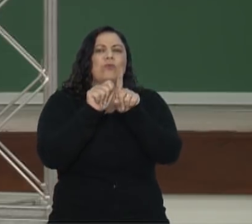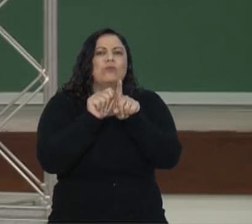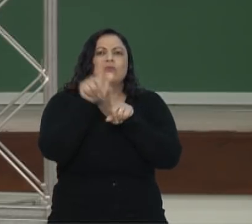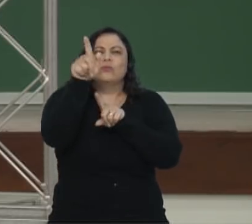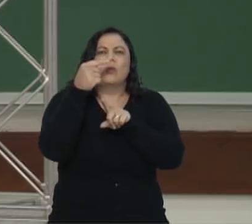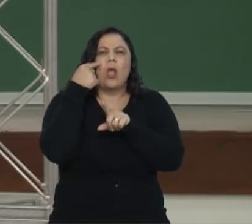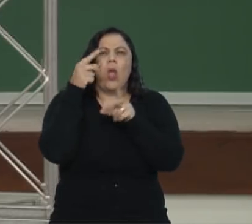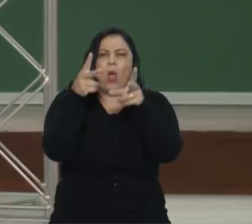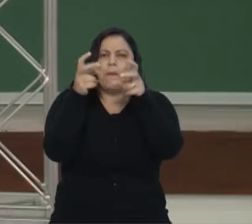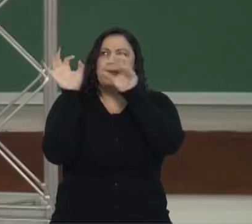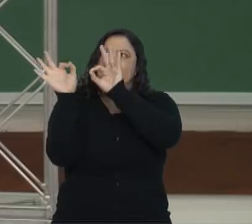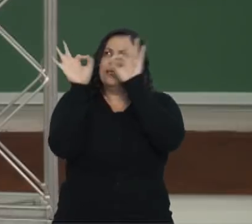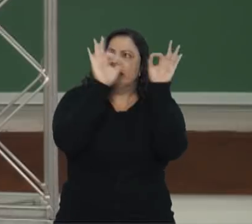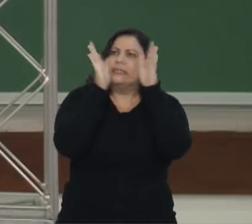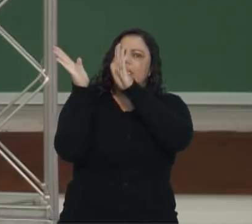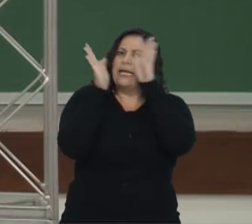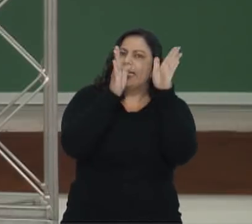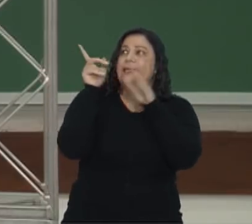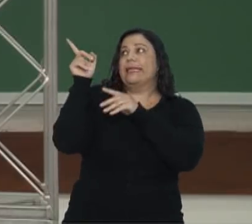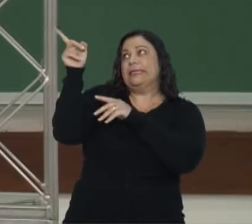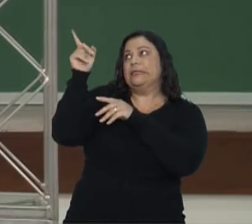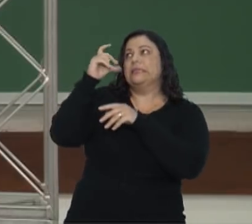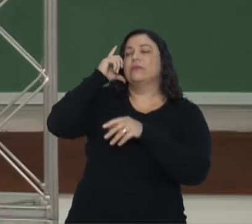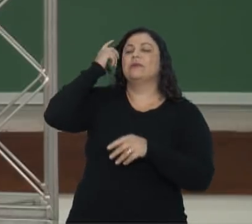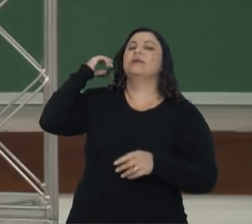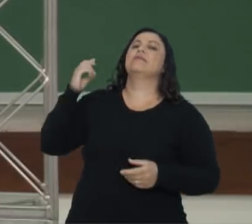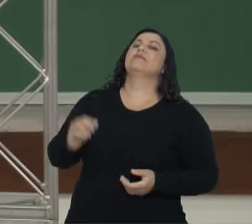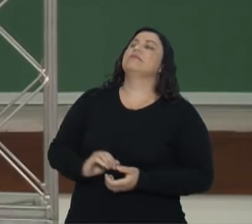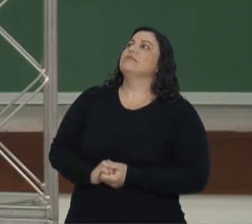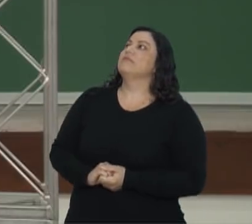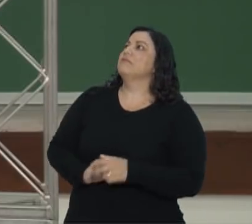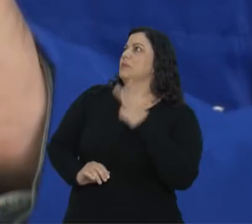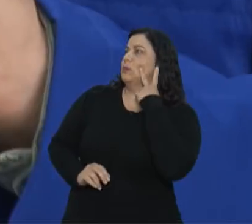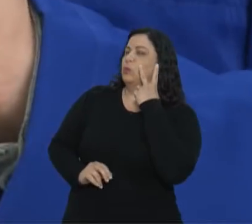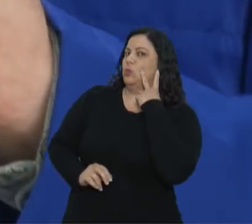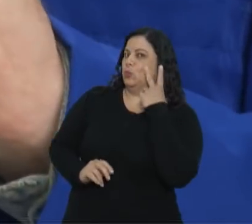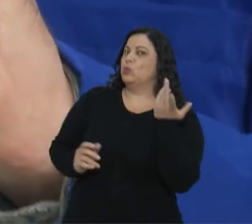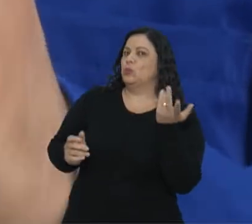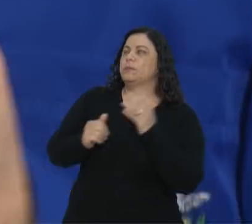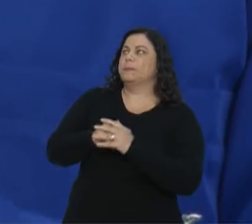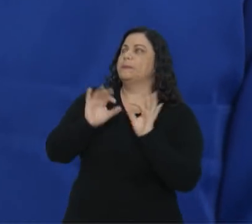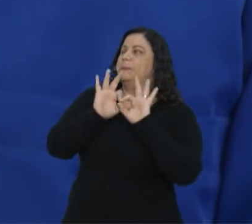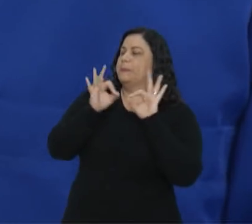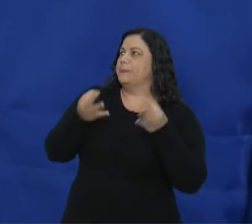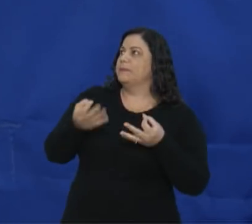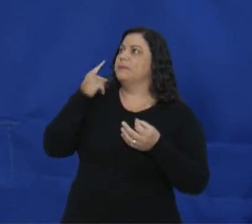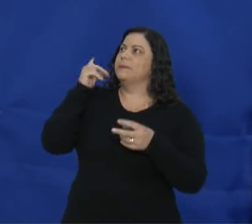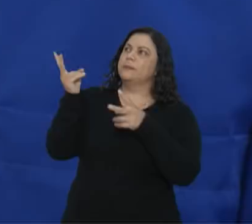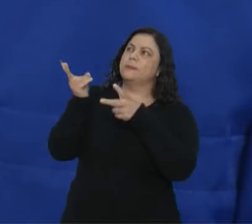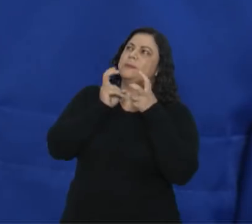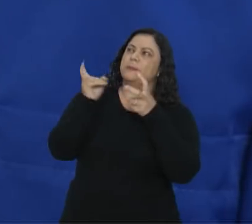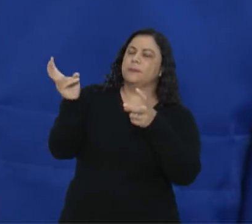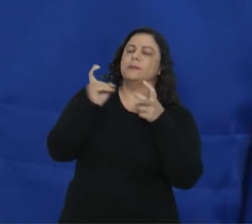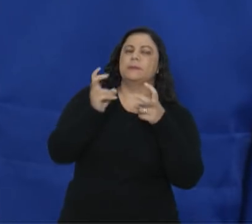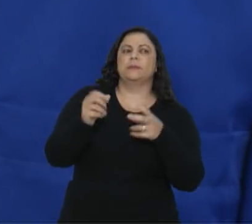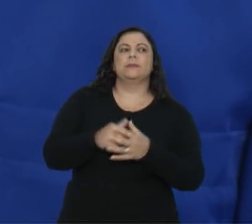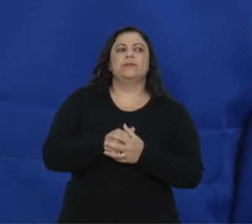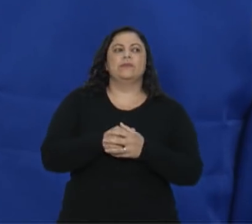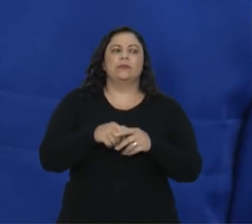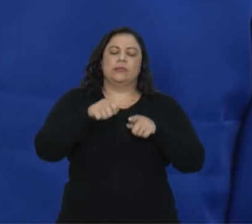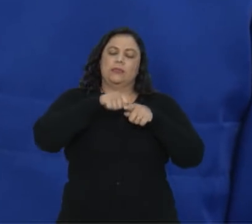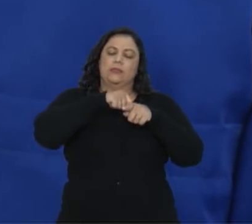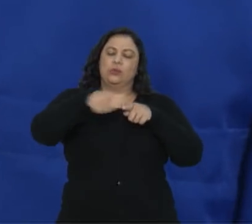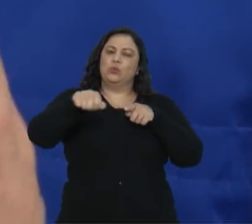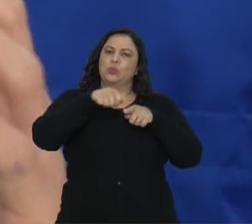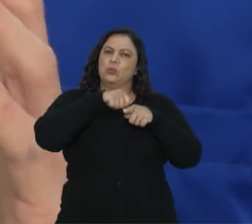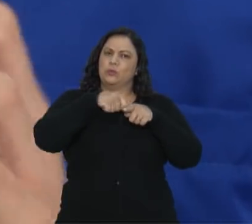repararem. Então aqui eu tenho uma caixinha de fósforo, super comum que a gente tem no dia a dia. Percebam que na sua lateral eu tenho uma fitinha